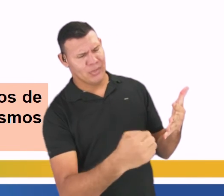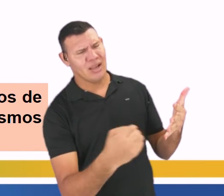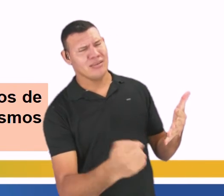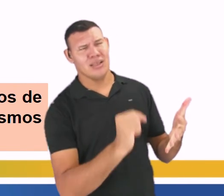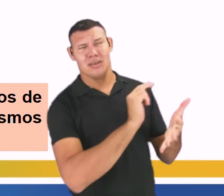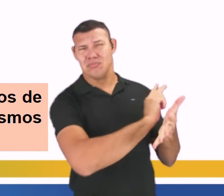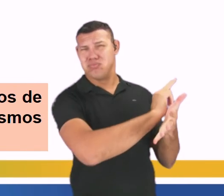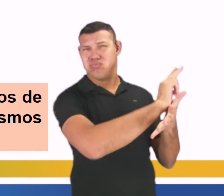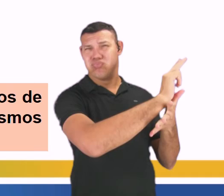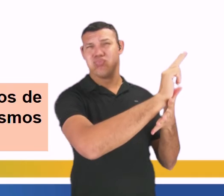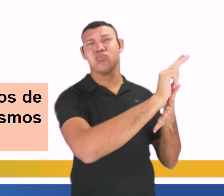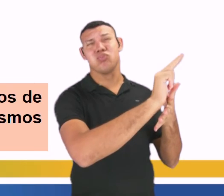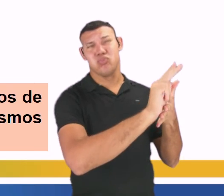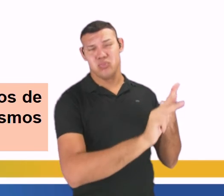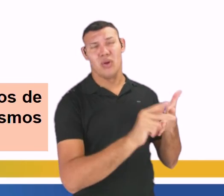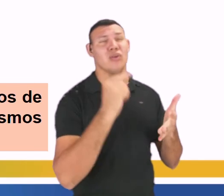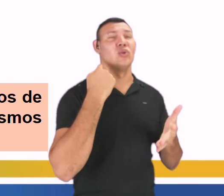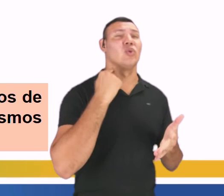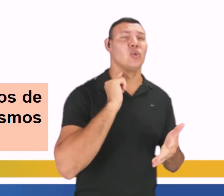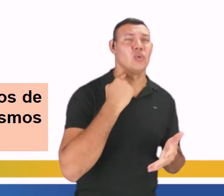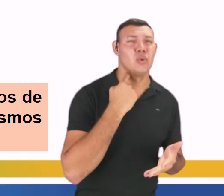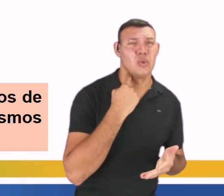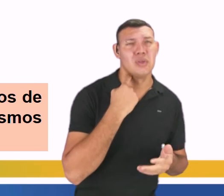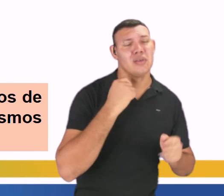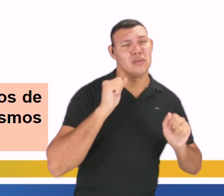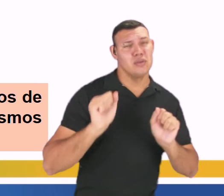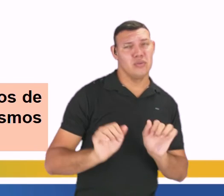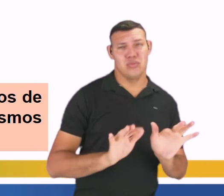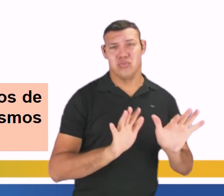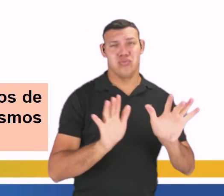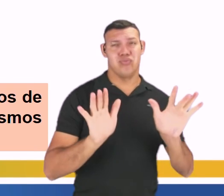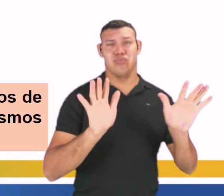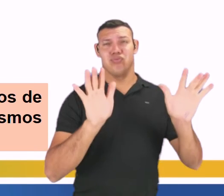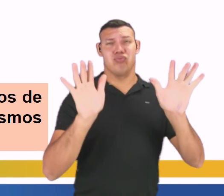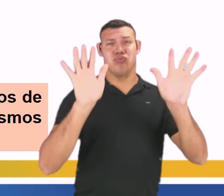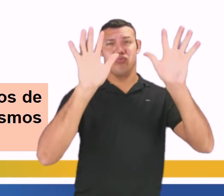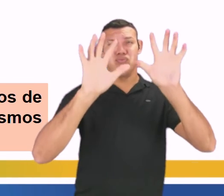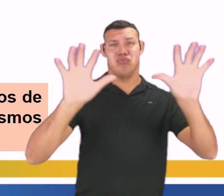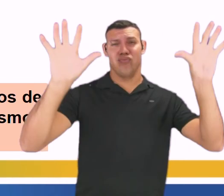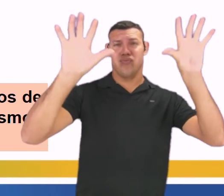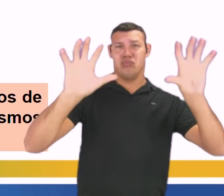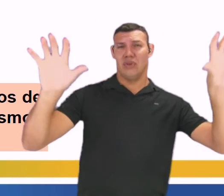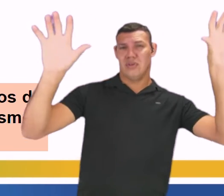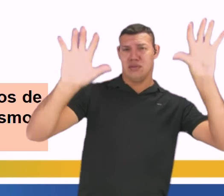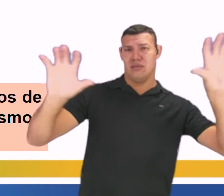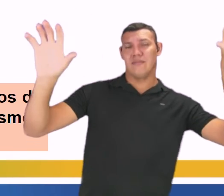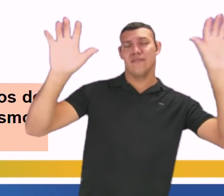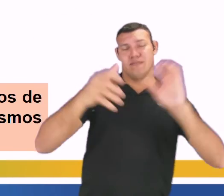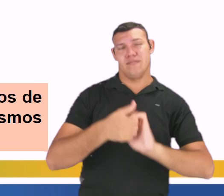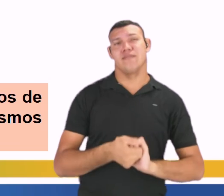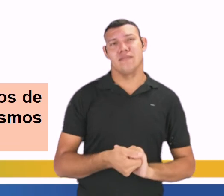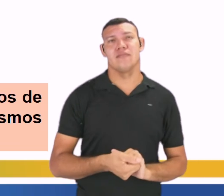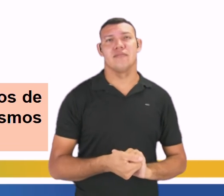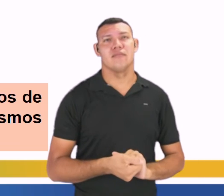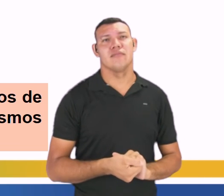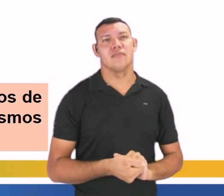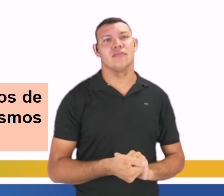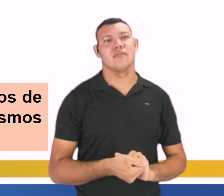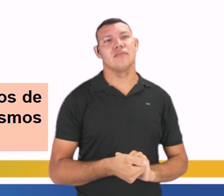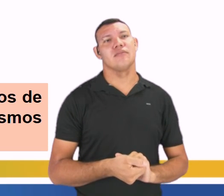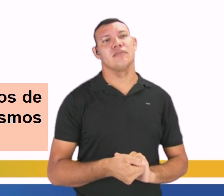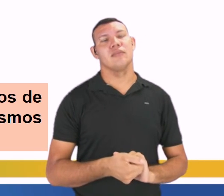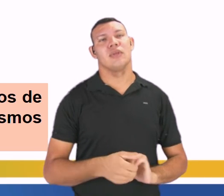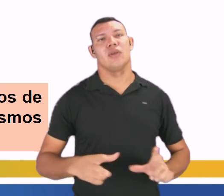dia através de poluentes liberados para o meio ambiente, compostos orgânicos, biodegradáveis,